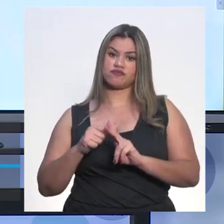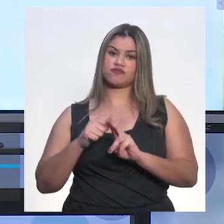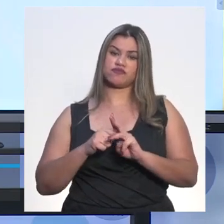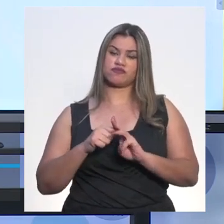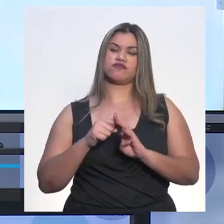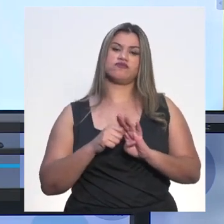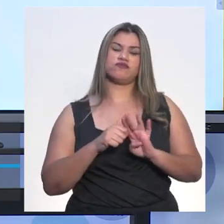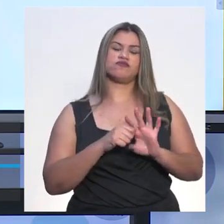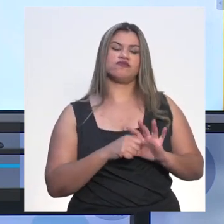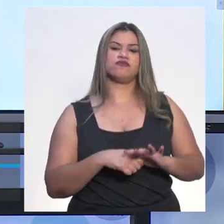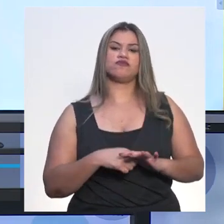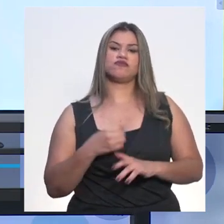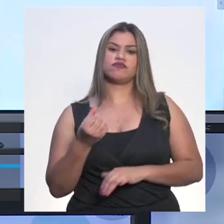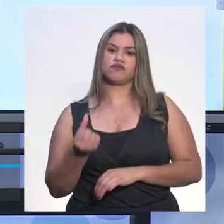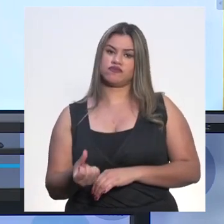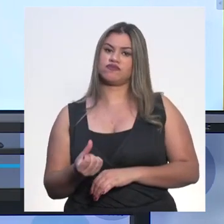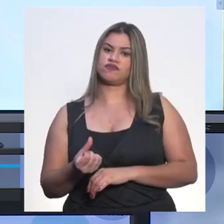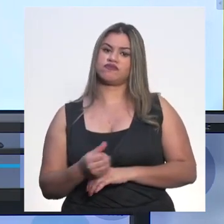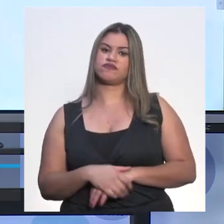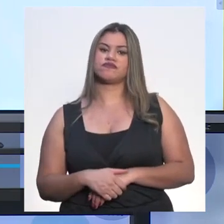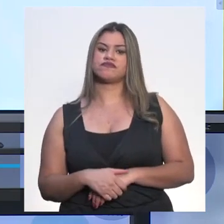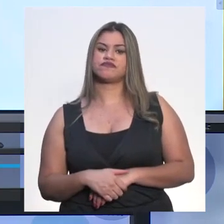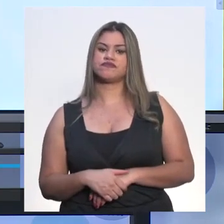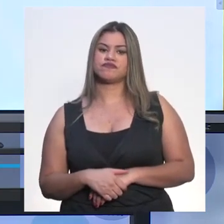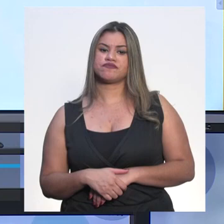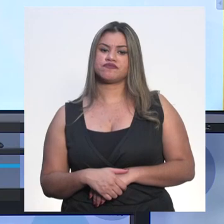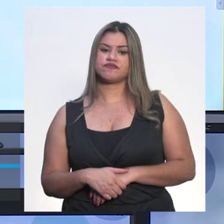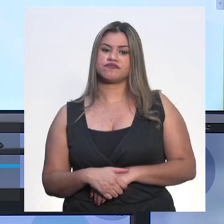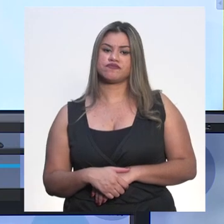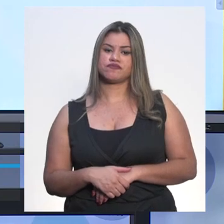A que aparece primeiro é de ao, vou colocar aqui, ó,